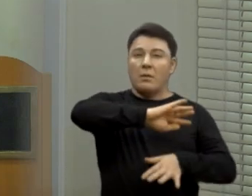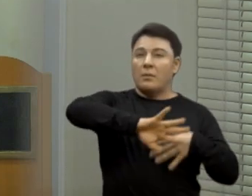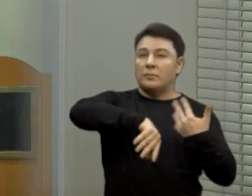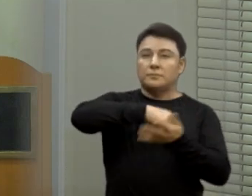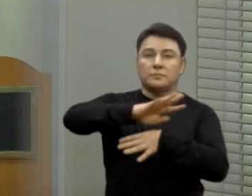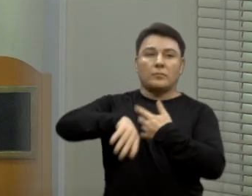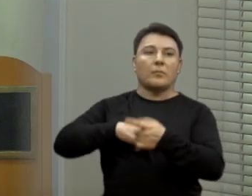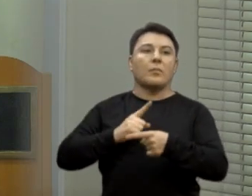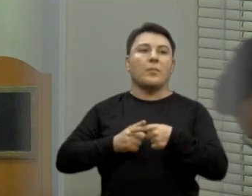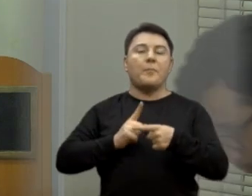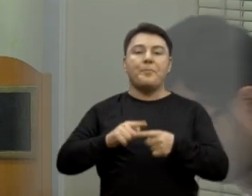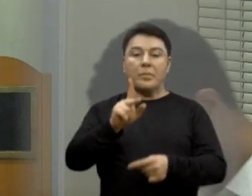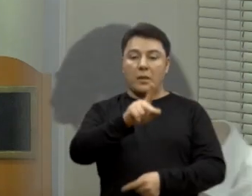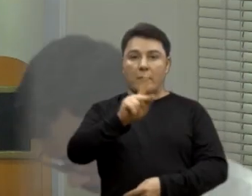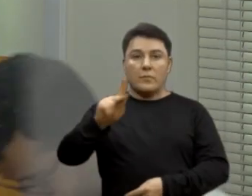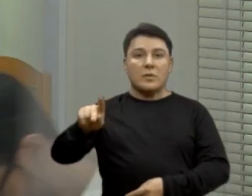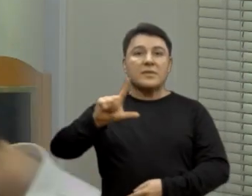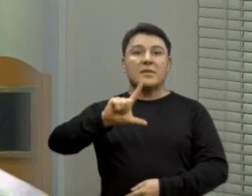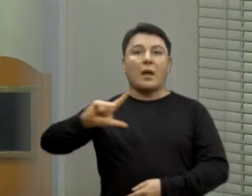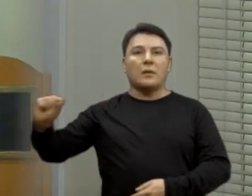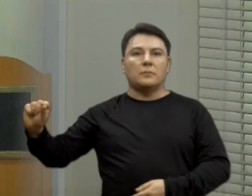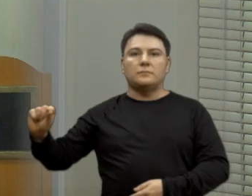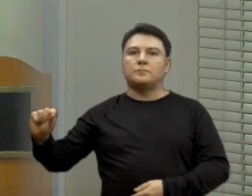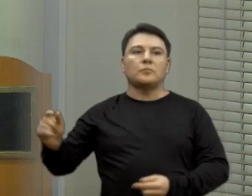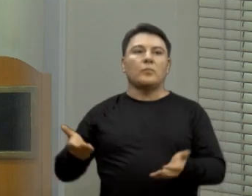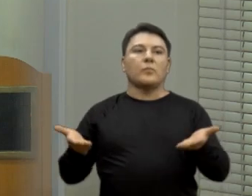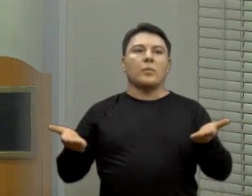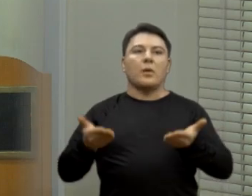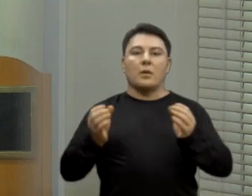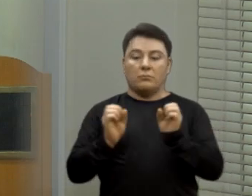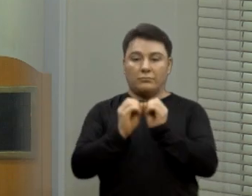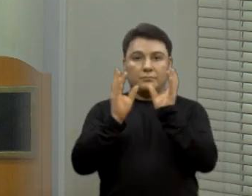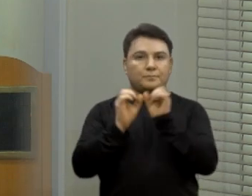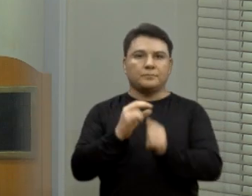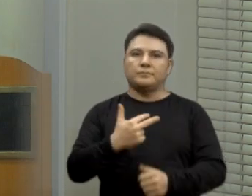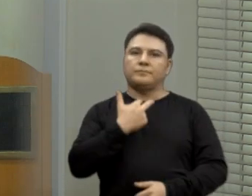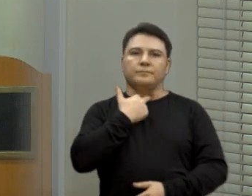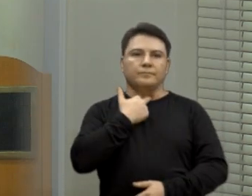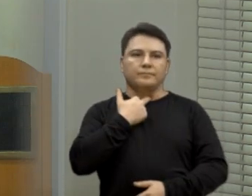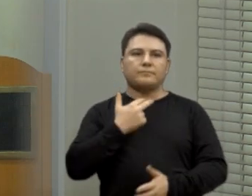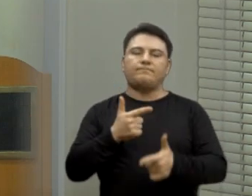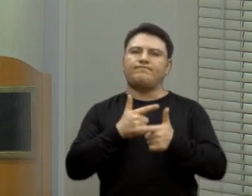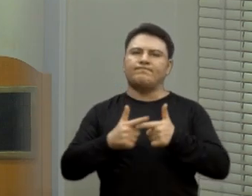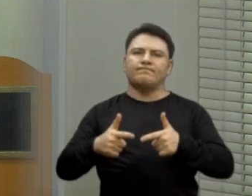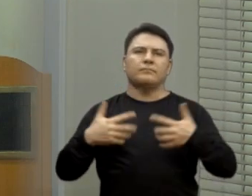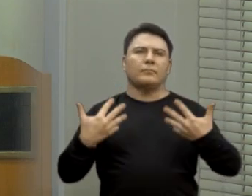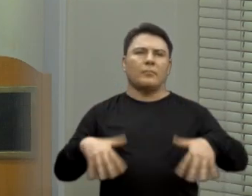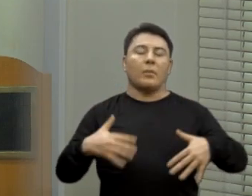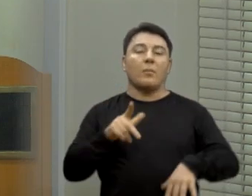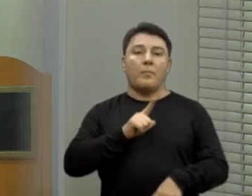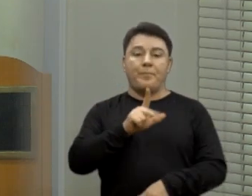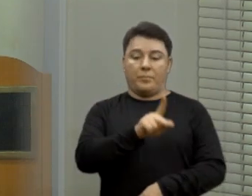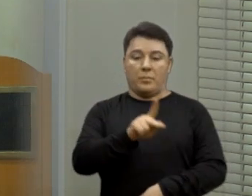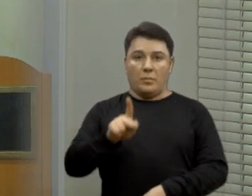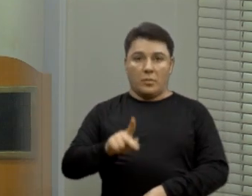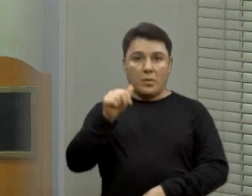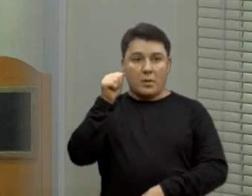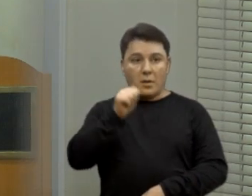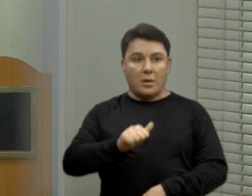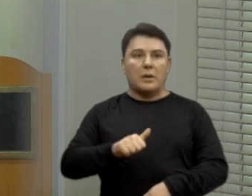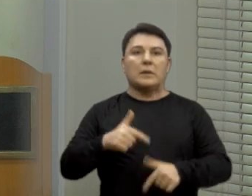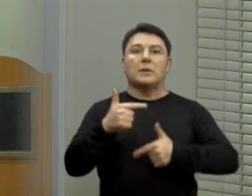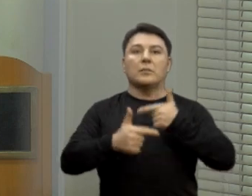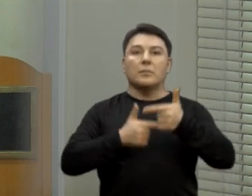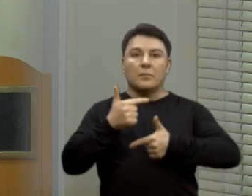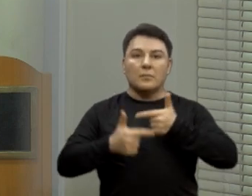Depois que saiu os professores, não podem mais fazer hora extra, está um caos, pois temos muitas professoras que fazem devido à falta